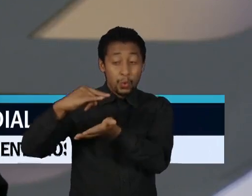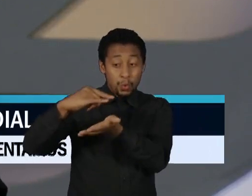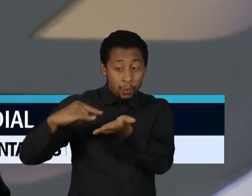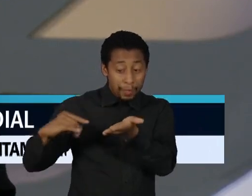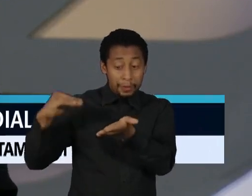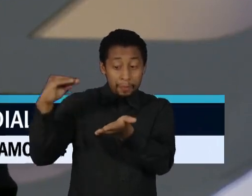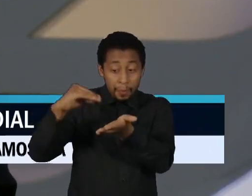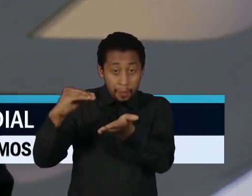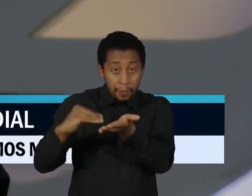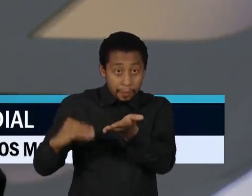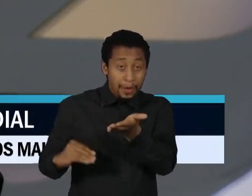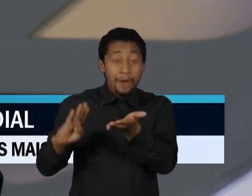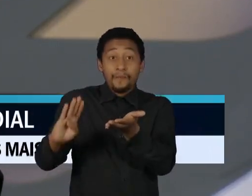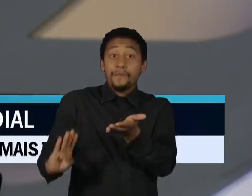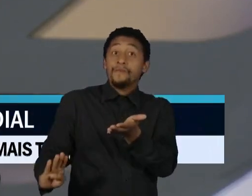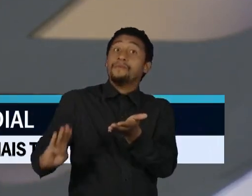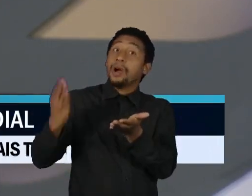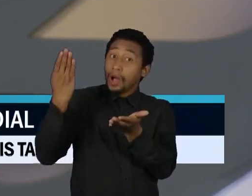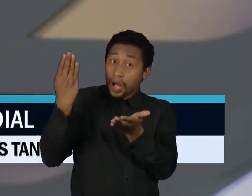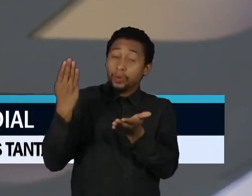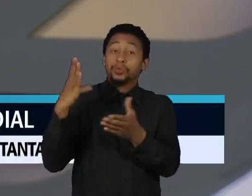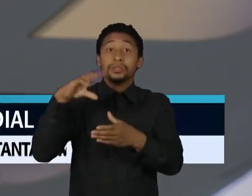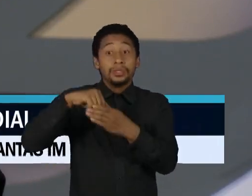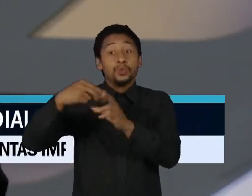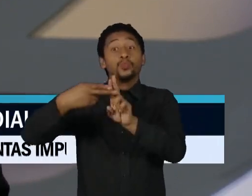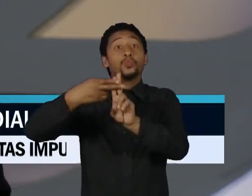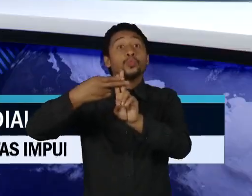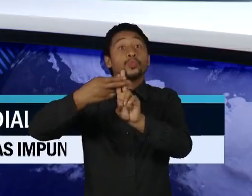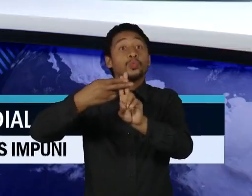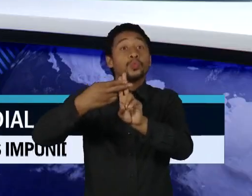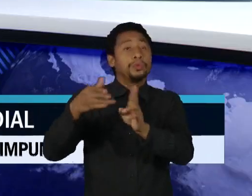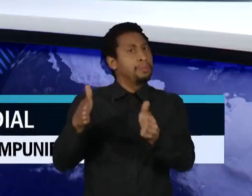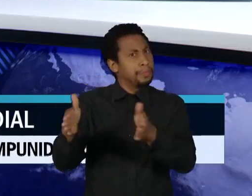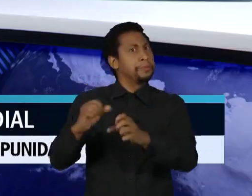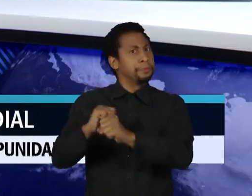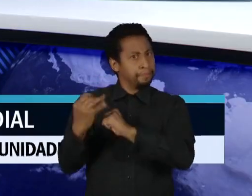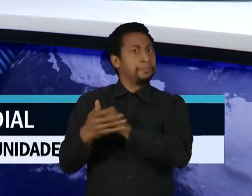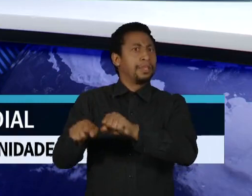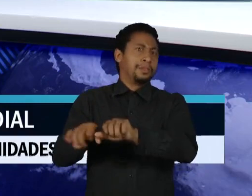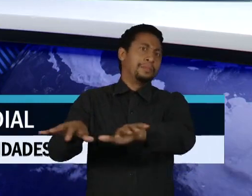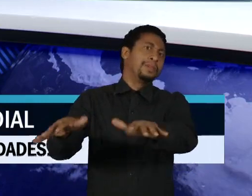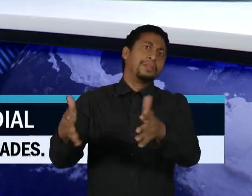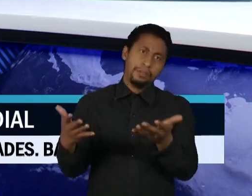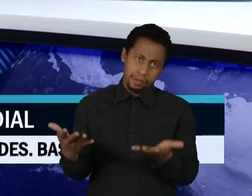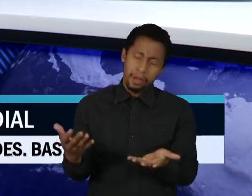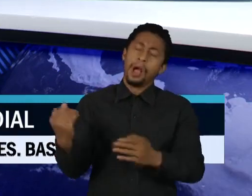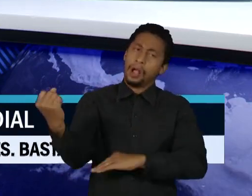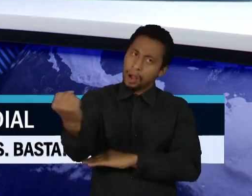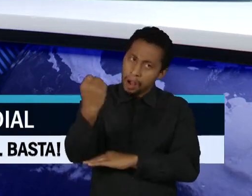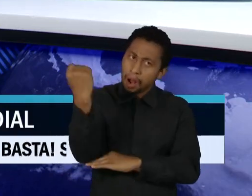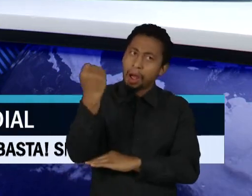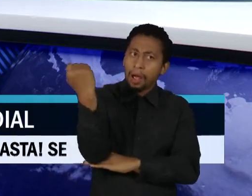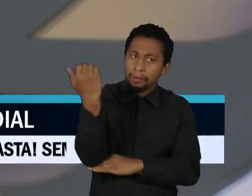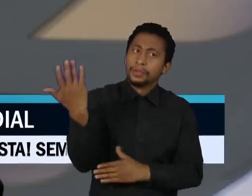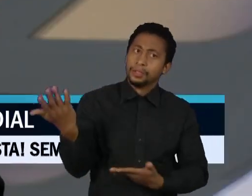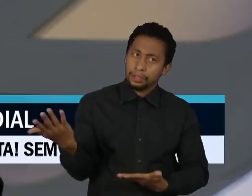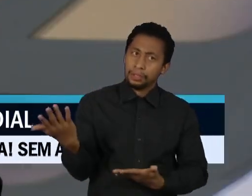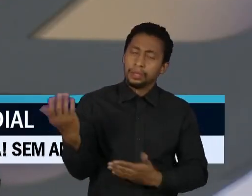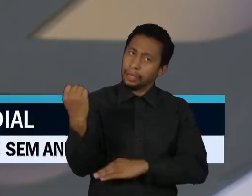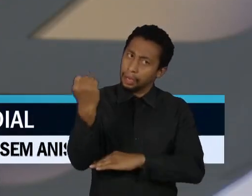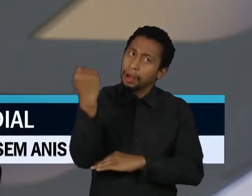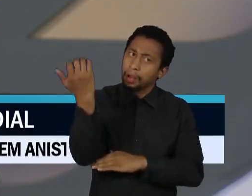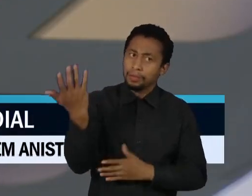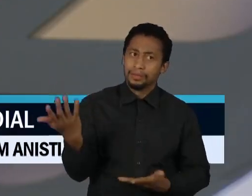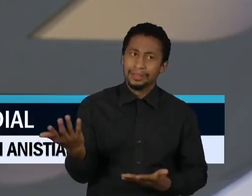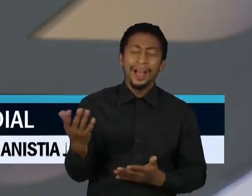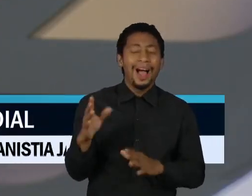alterar registros do Sistema Único de Saúde durante uma pandemia. É algo grave, né? A gente não está falando apenas